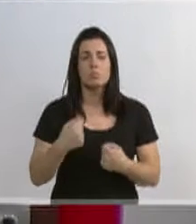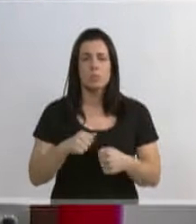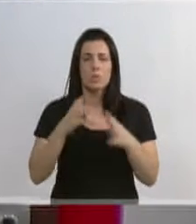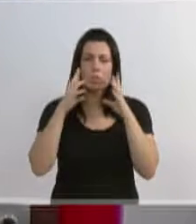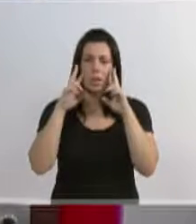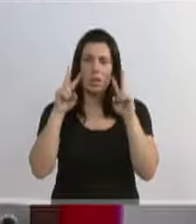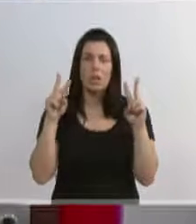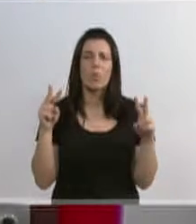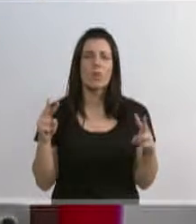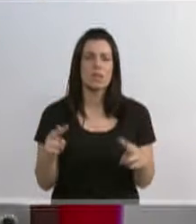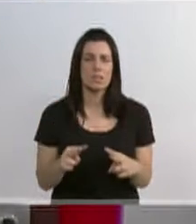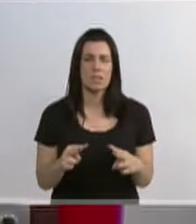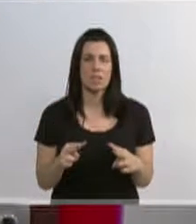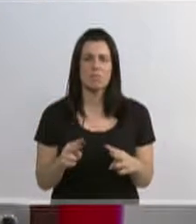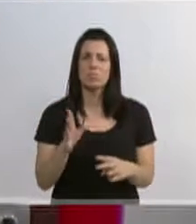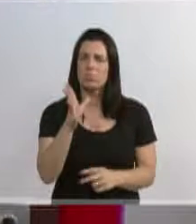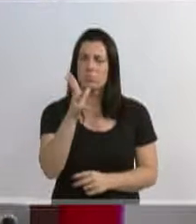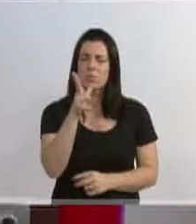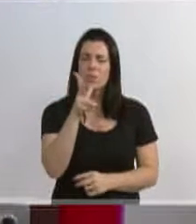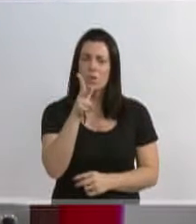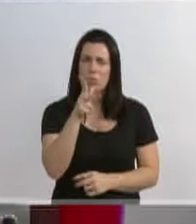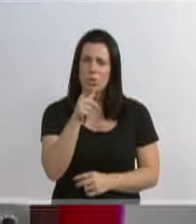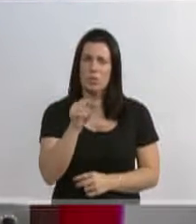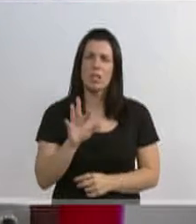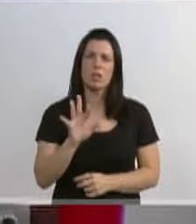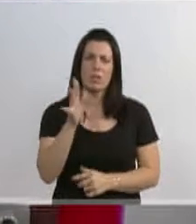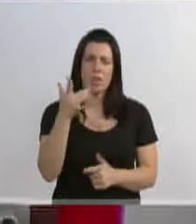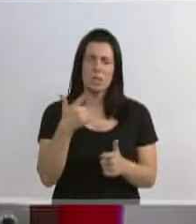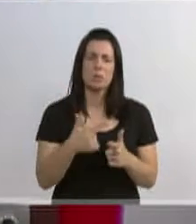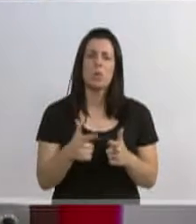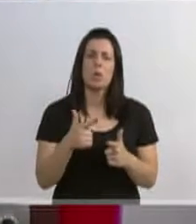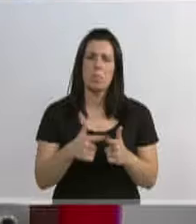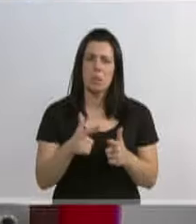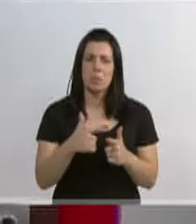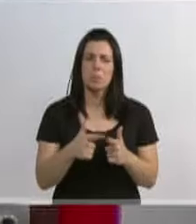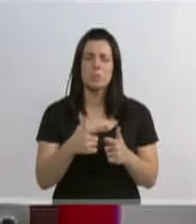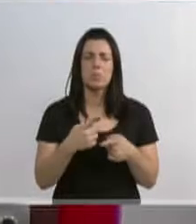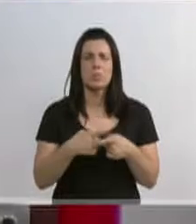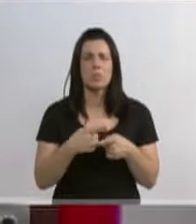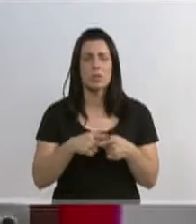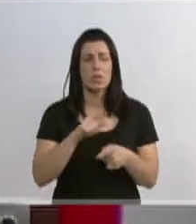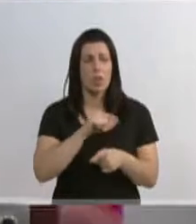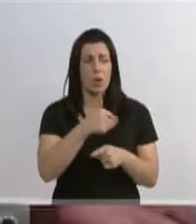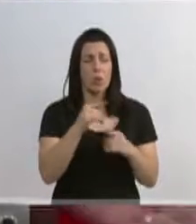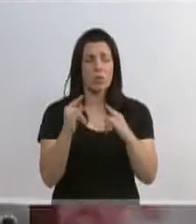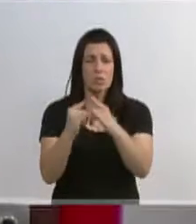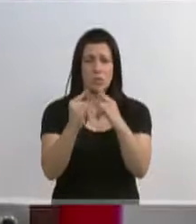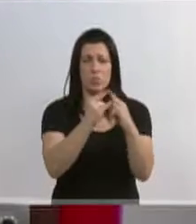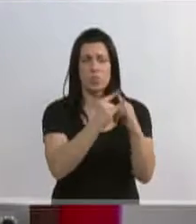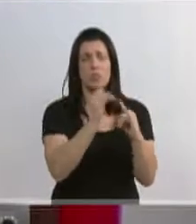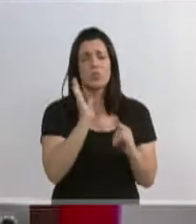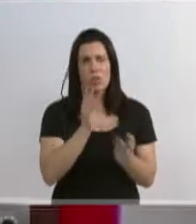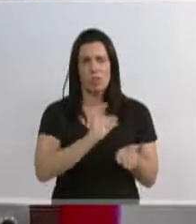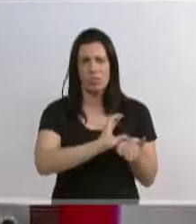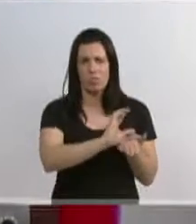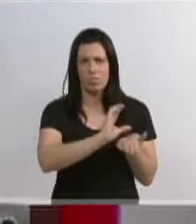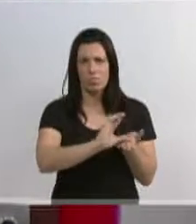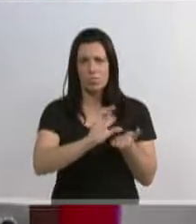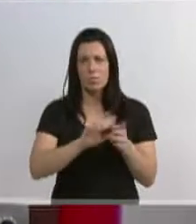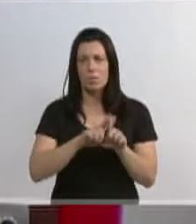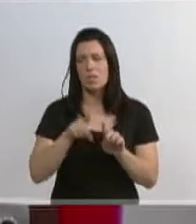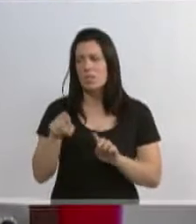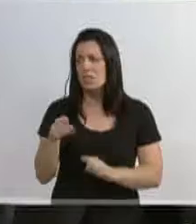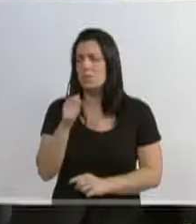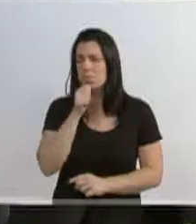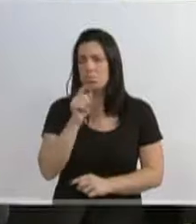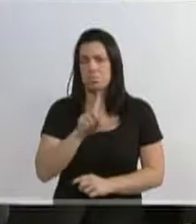que, infelizmente, demorou a solução, está demorando a solução para esse problema, porque os outros já foram beneficiados e este time ainda não.